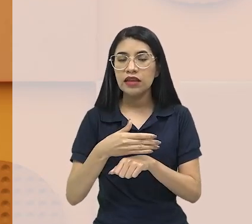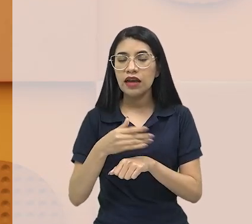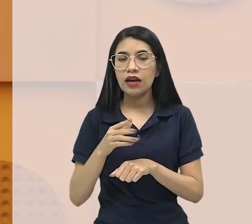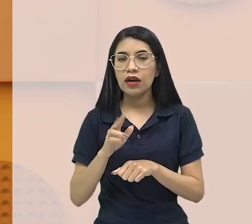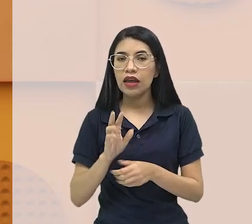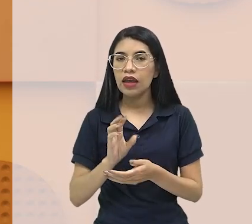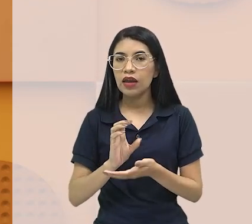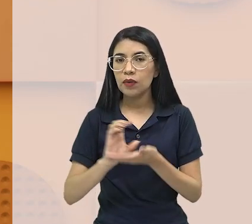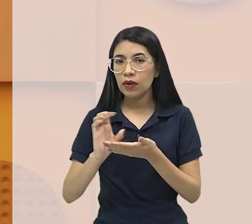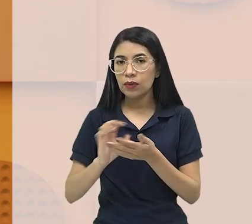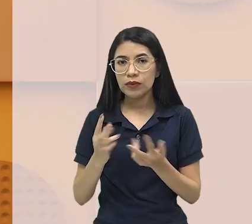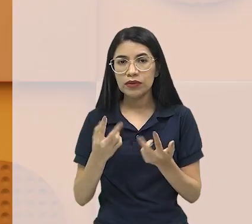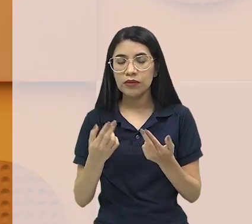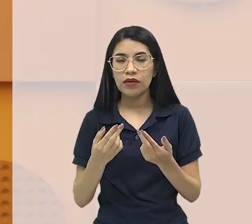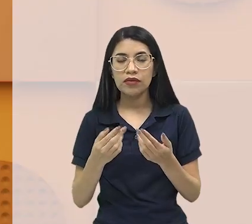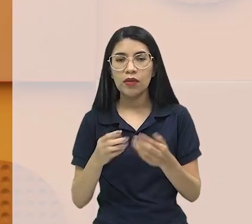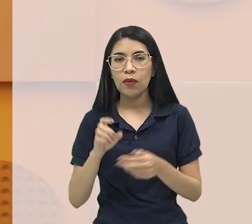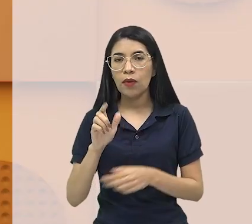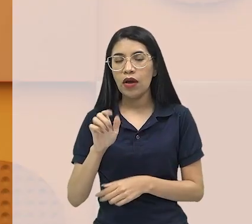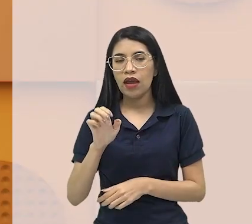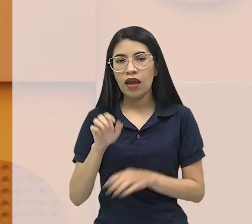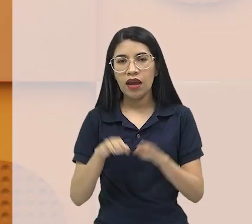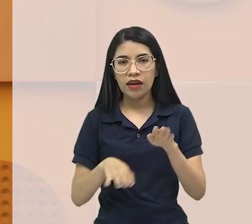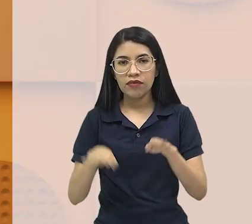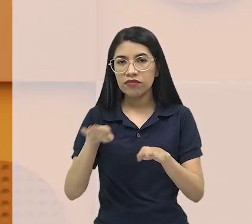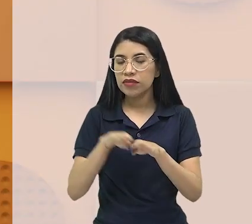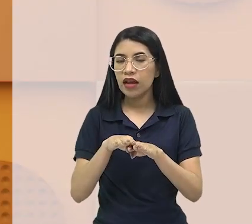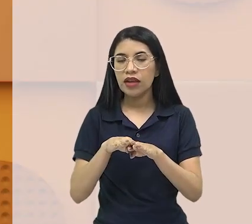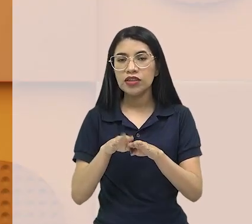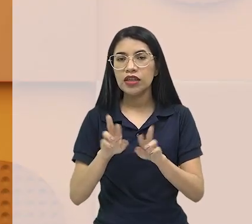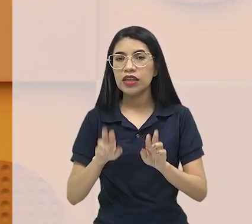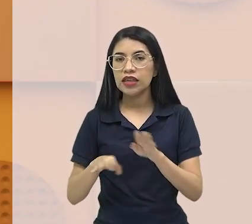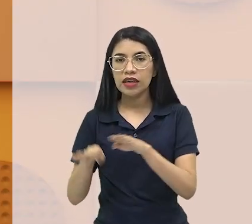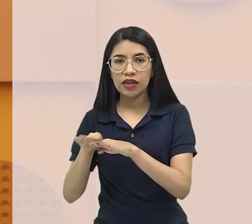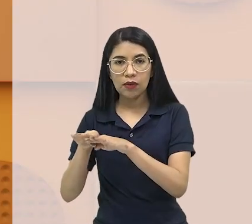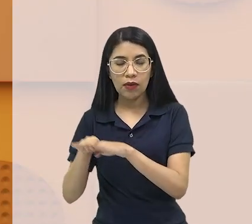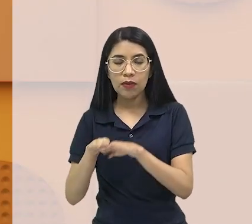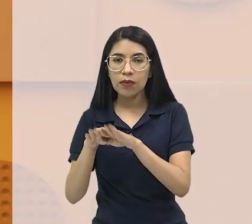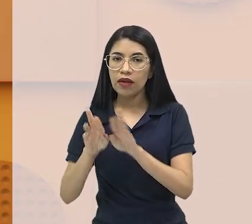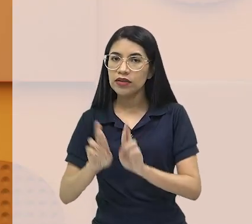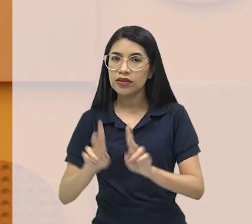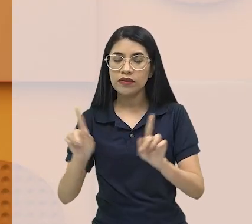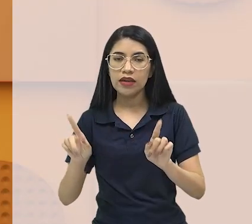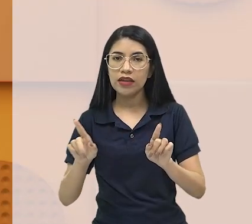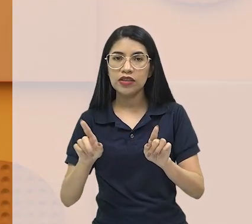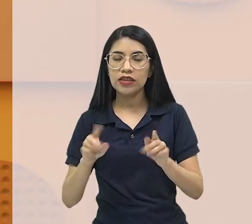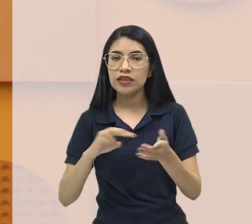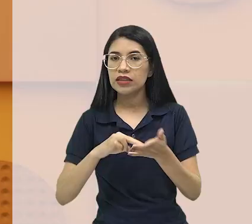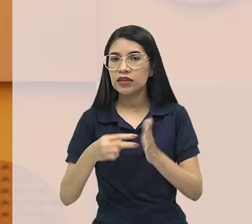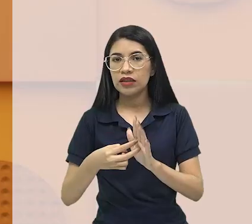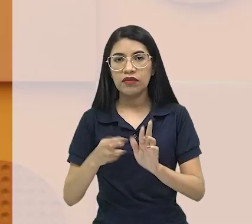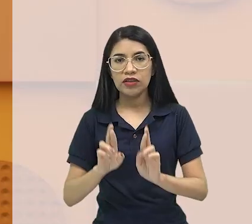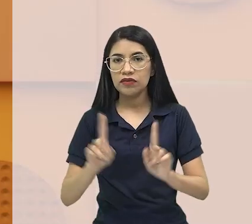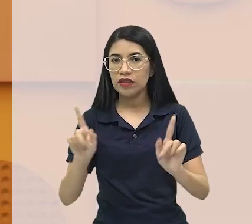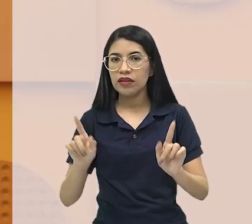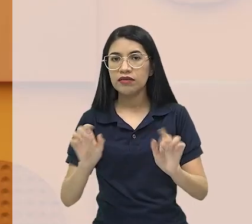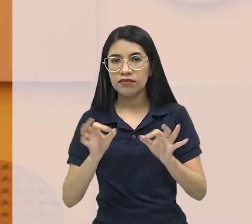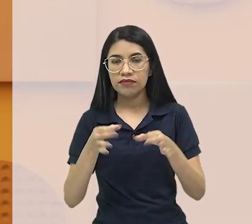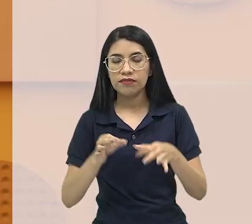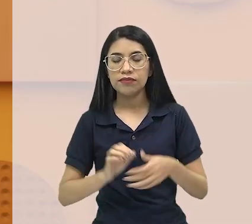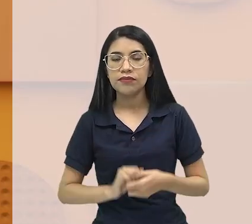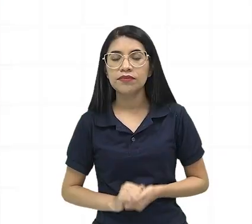recursos. Então, equidade não é igual a igualdade, tá? Não são a mesma coisa, não são sinônimos,